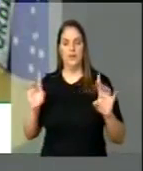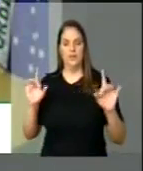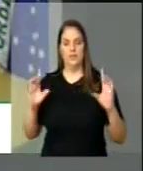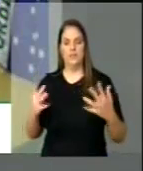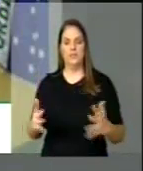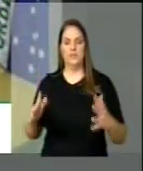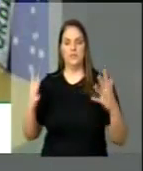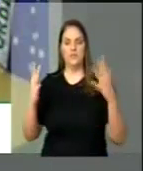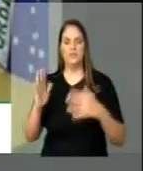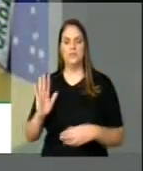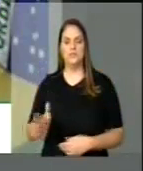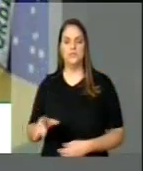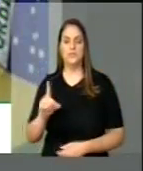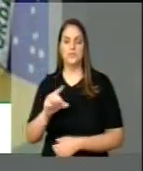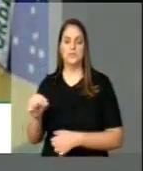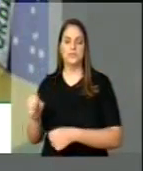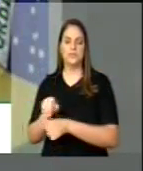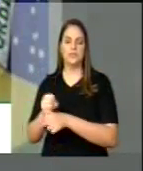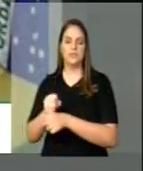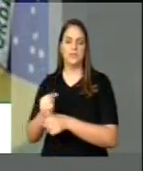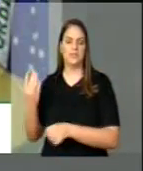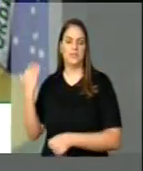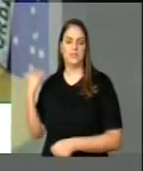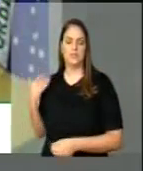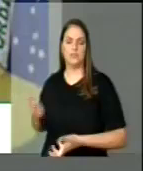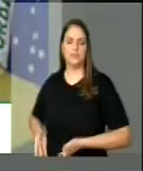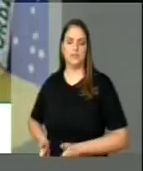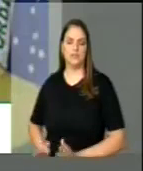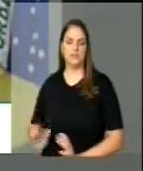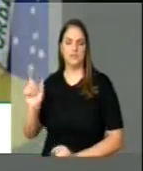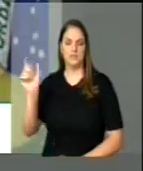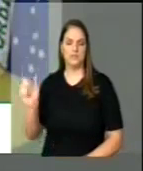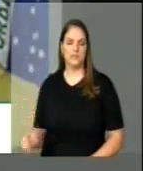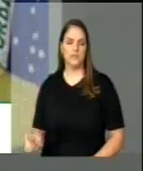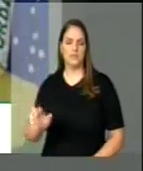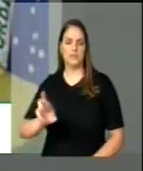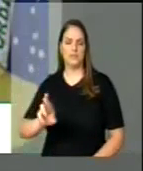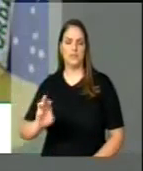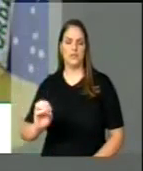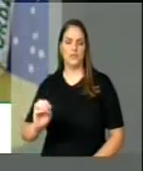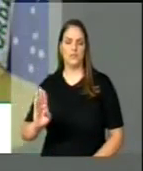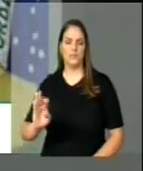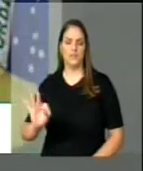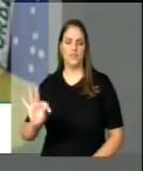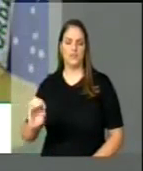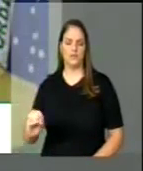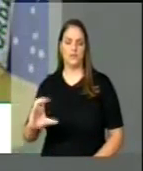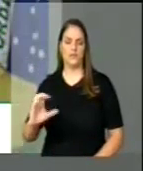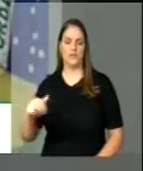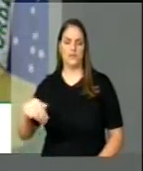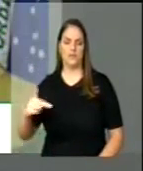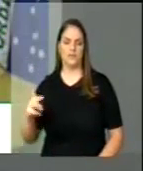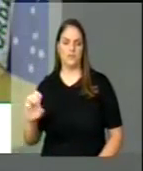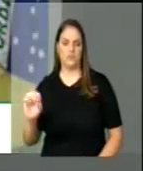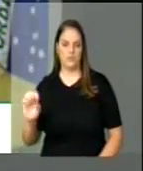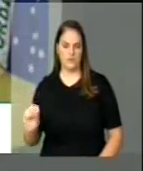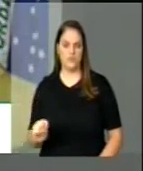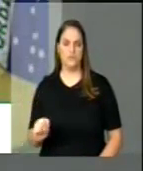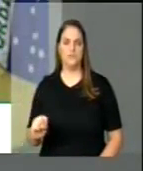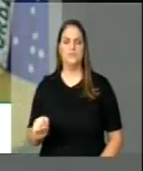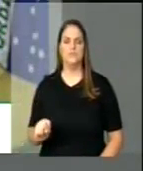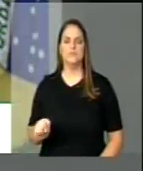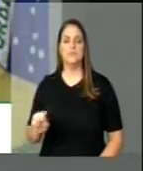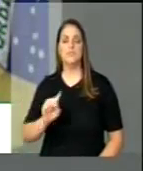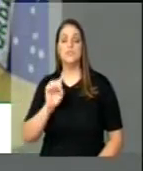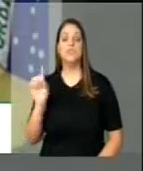100º aniversário de nascimento do diplomata, ex-senador, ex-deputado federal Roberto Campos, que foi completada na